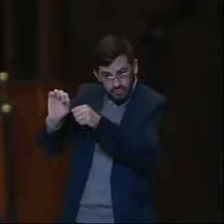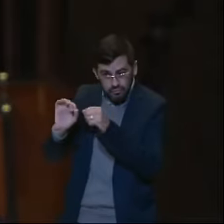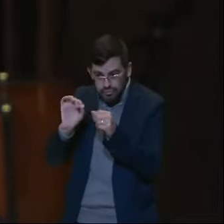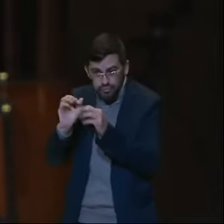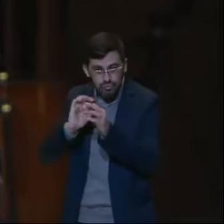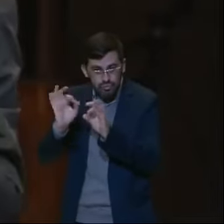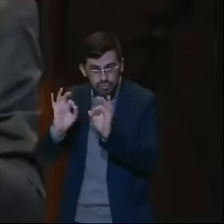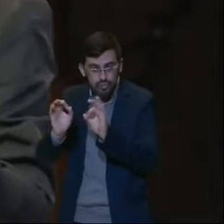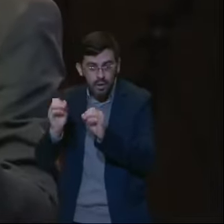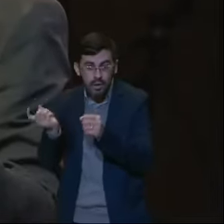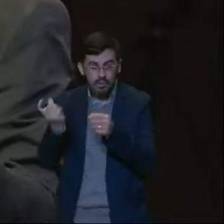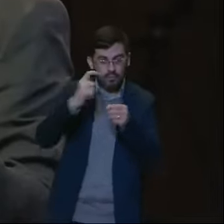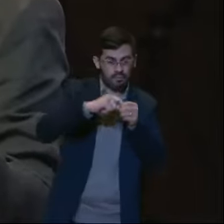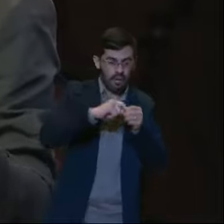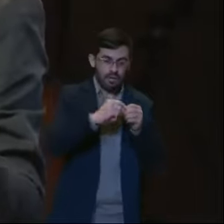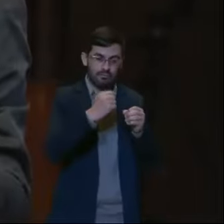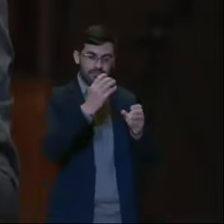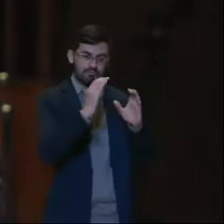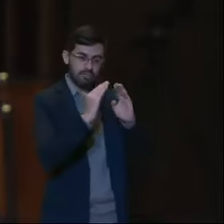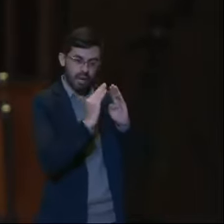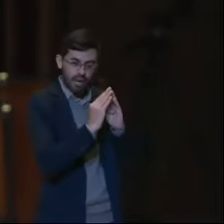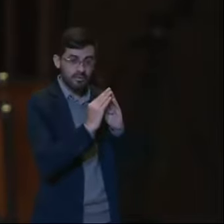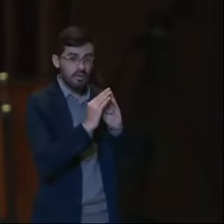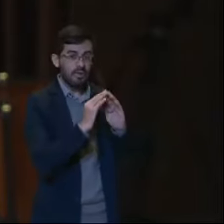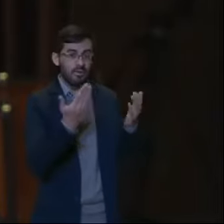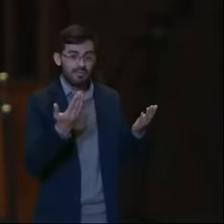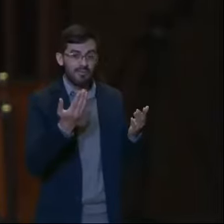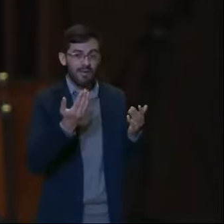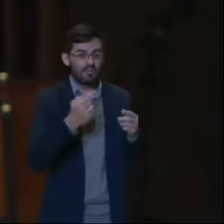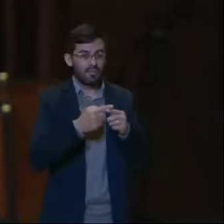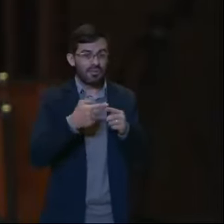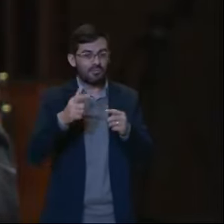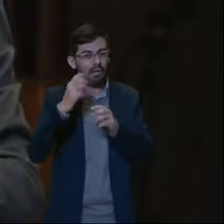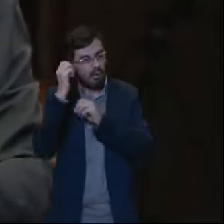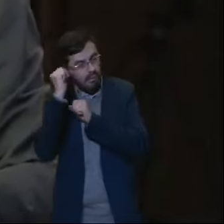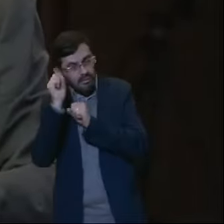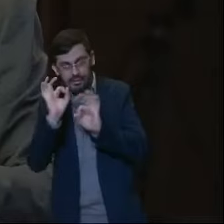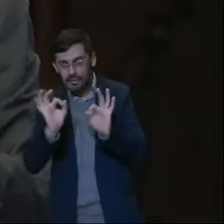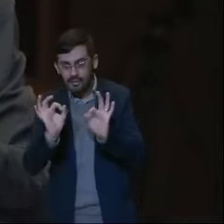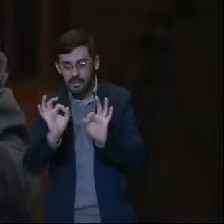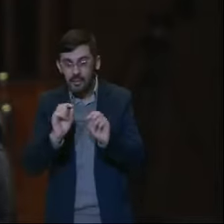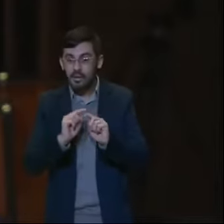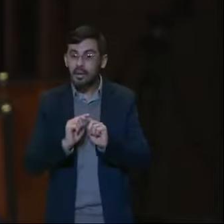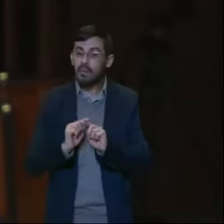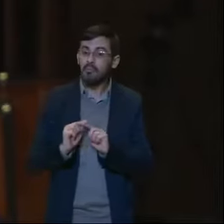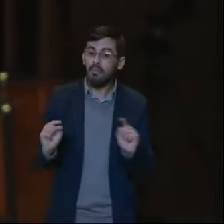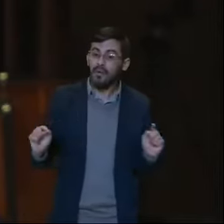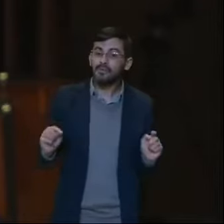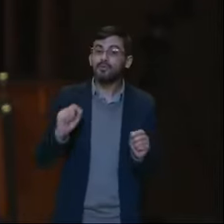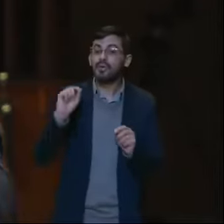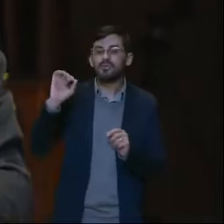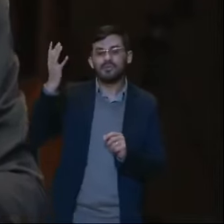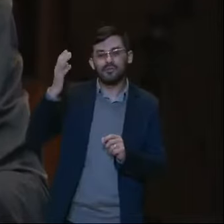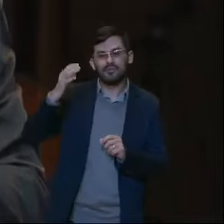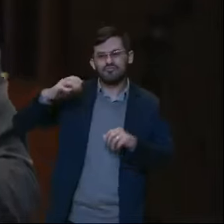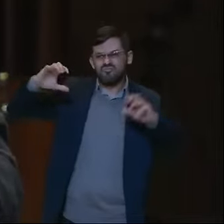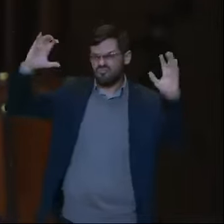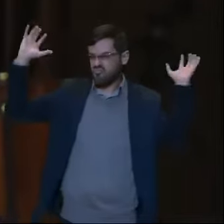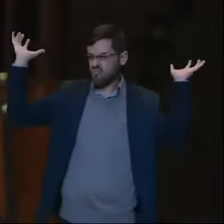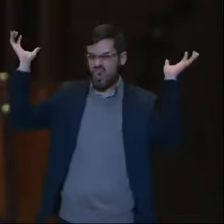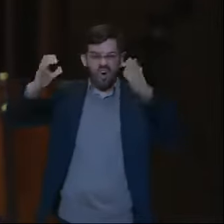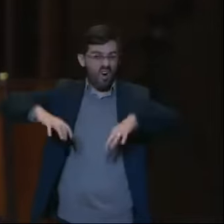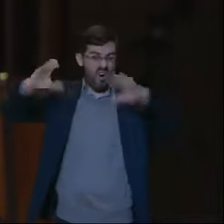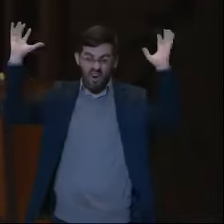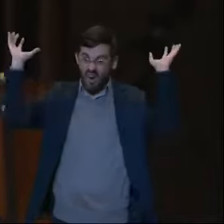o serviço naquele dia e voltar para a capital, para eles não ficarem sem lugar onde dormir. Fato é que caiu uma tempestade naquele dia.